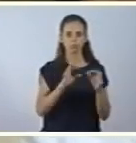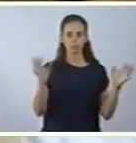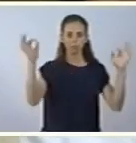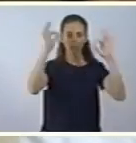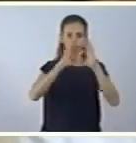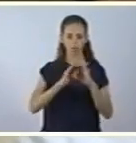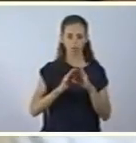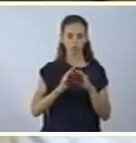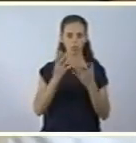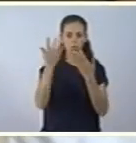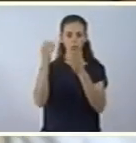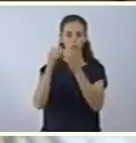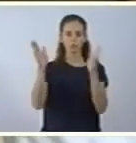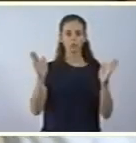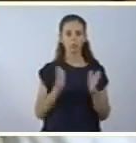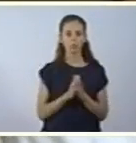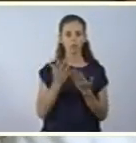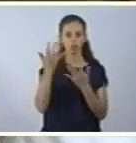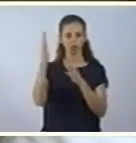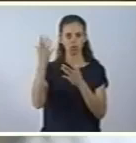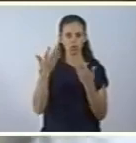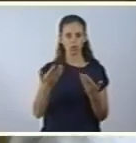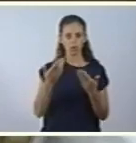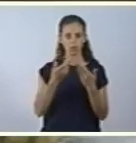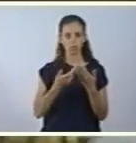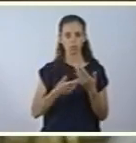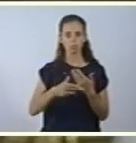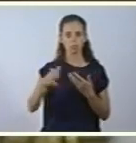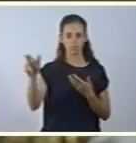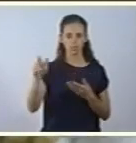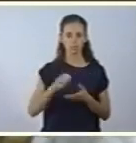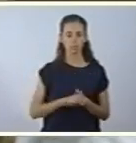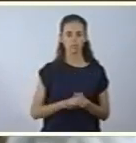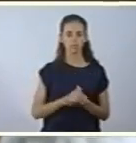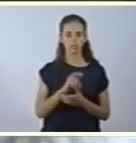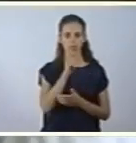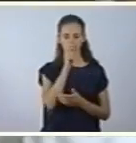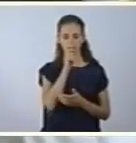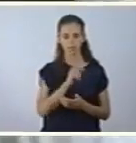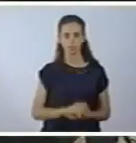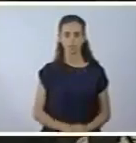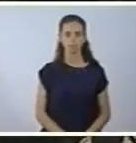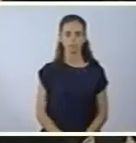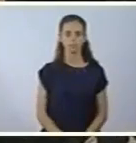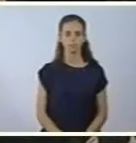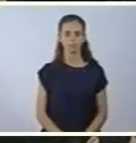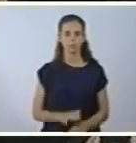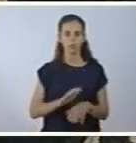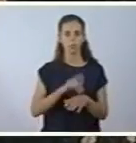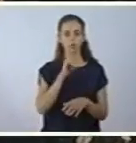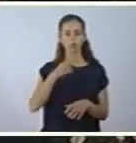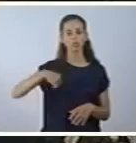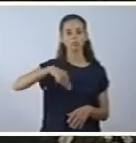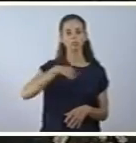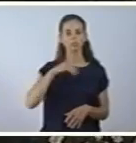Espírito Santo, toda a honra e toda a glória, agora e para sempre. Amém. Porque nos